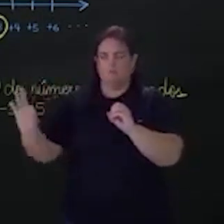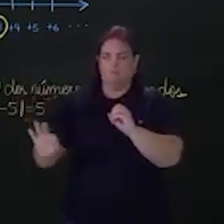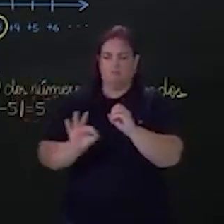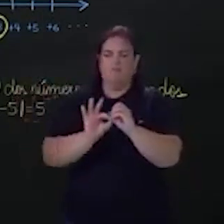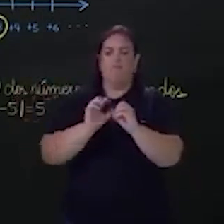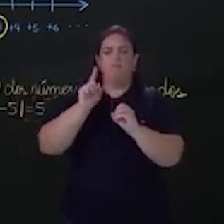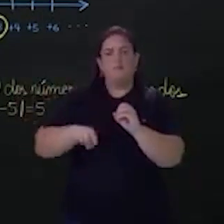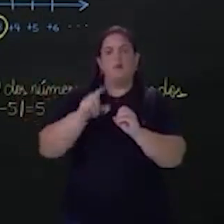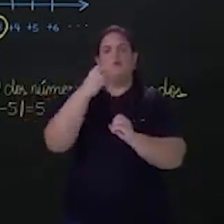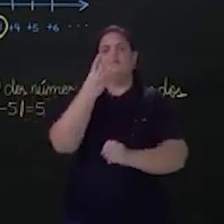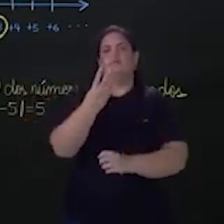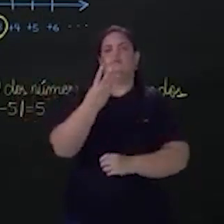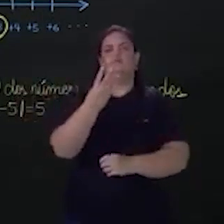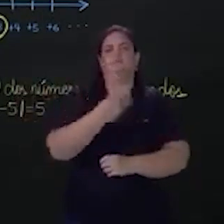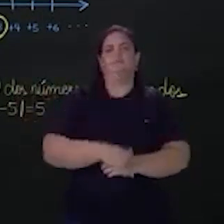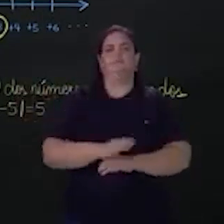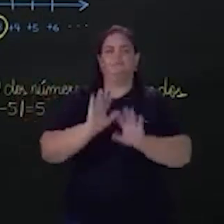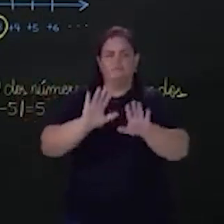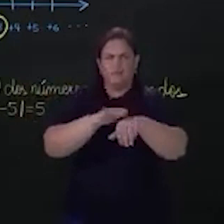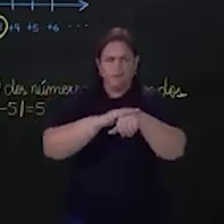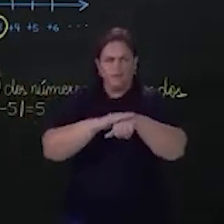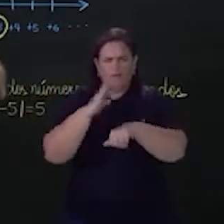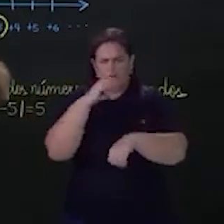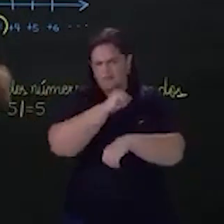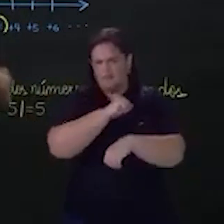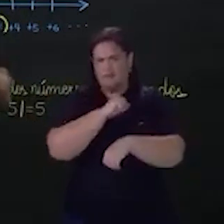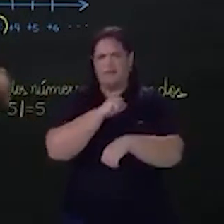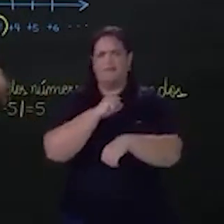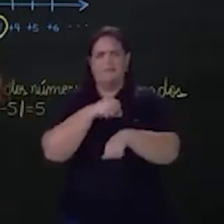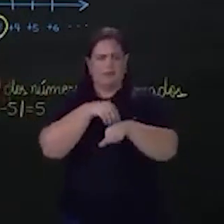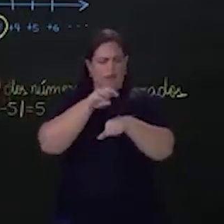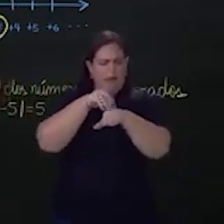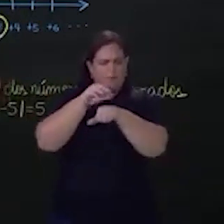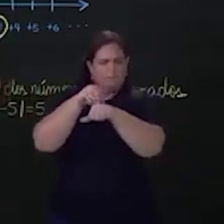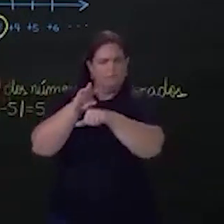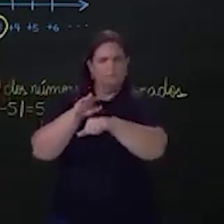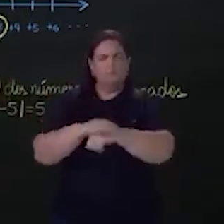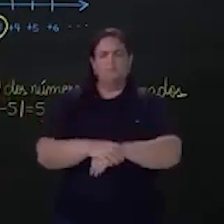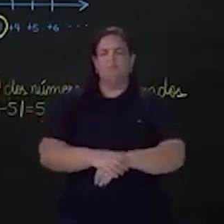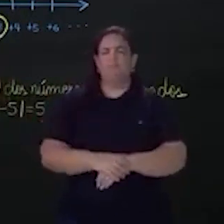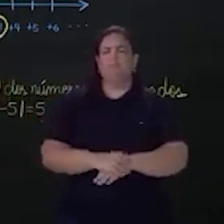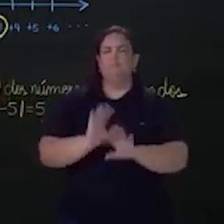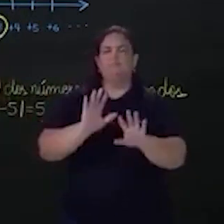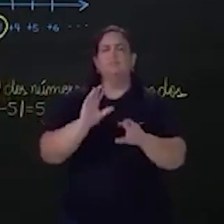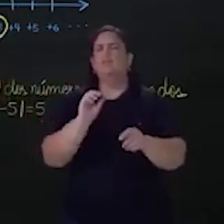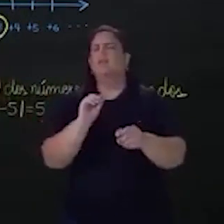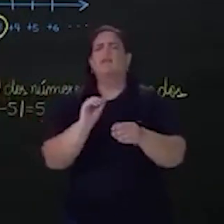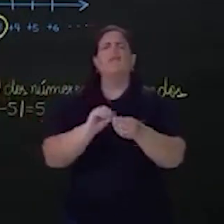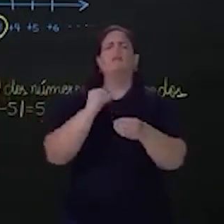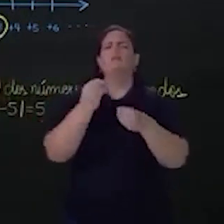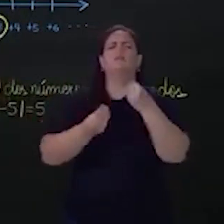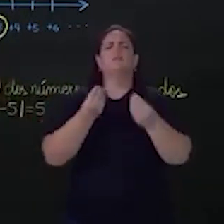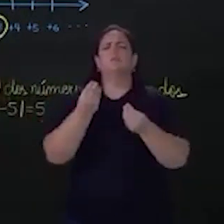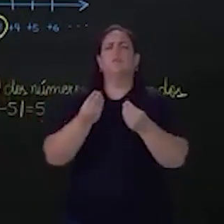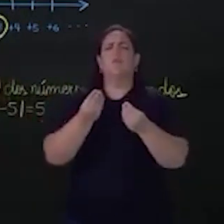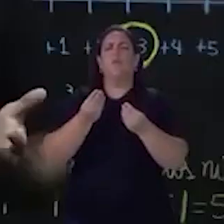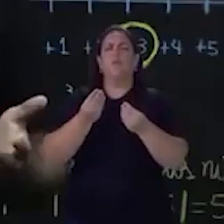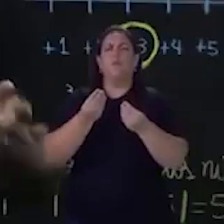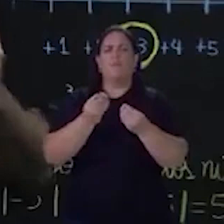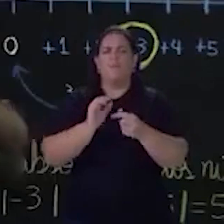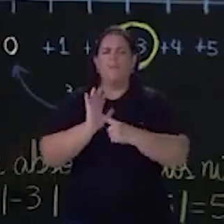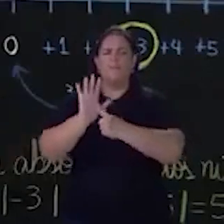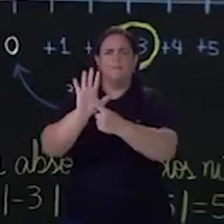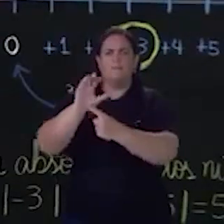é 3. Agora vamos conversar aqui rapidamente com as nossas dicas. Como é que a gente faz então para de repente